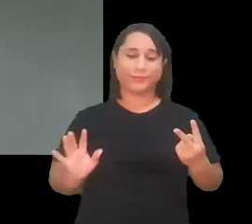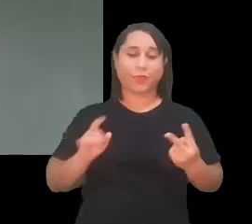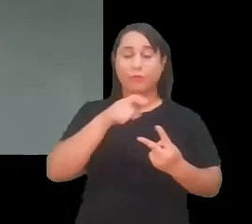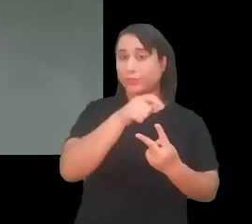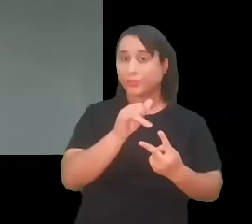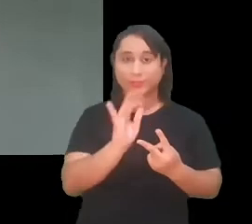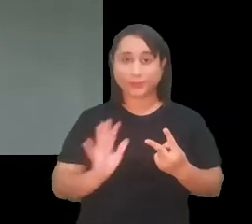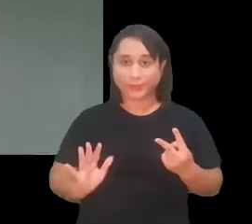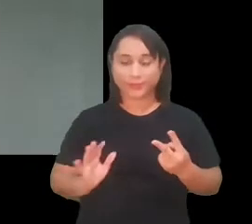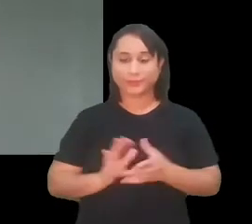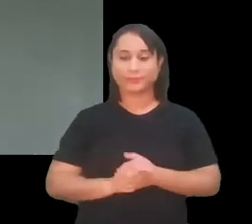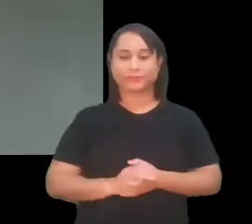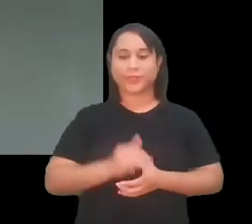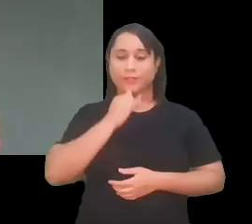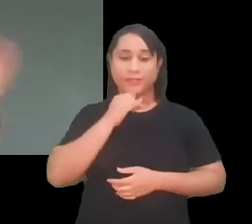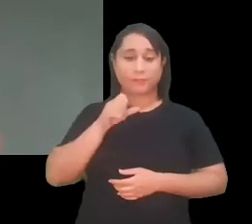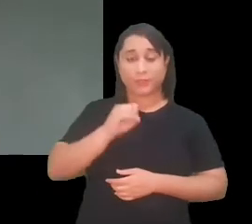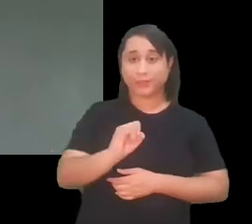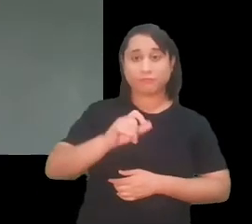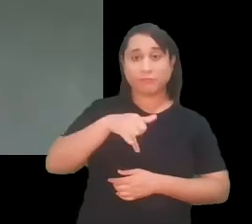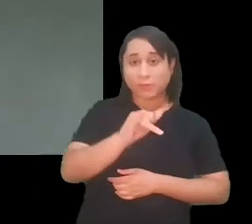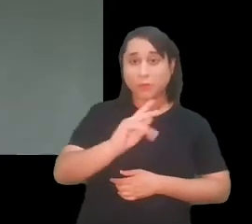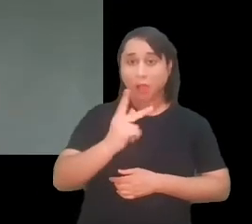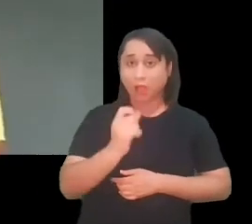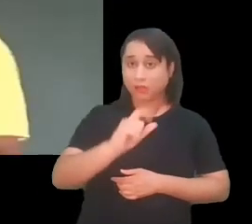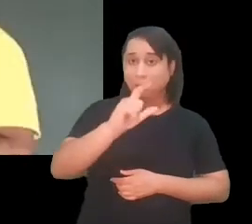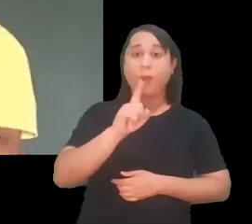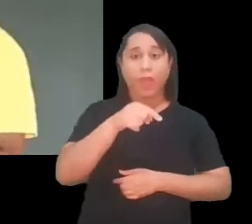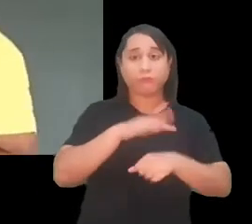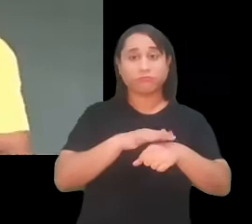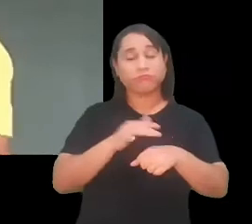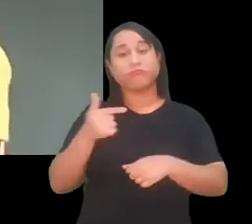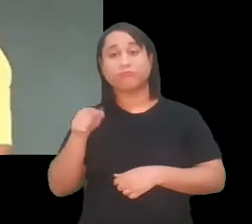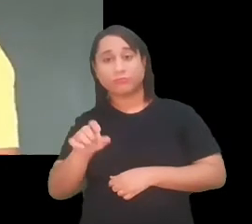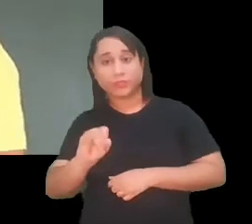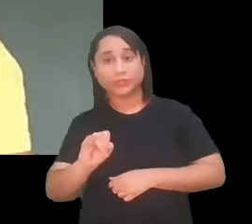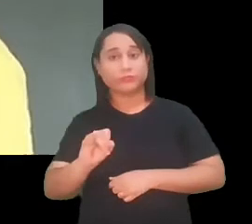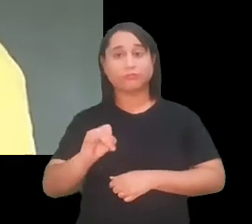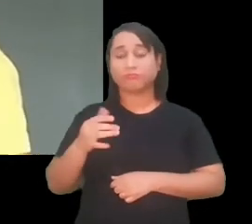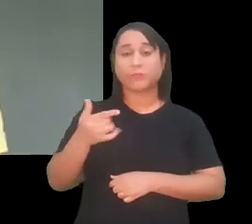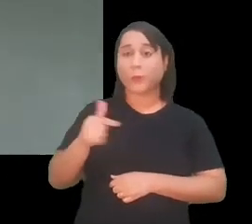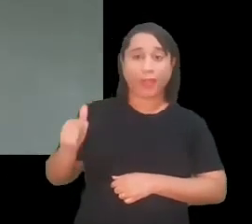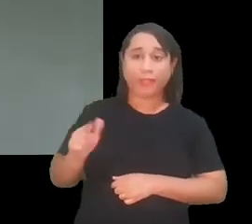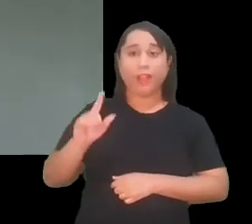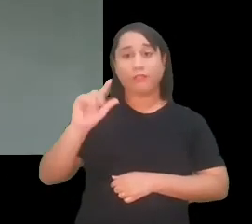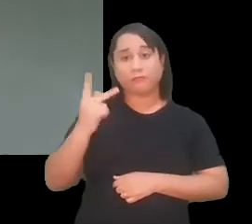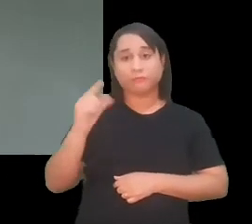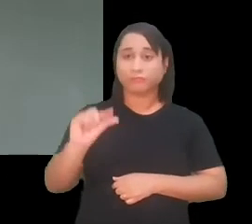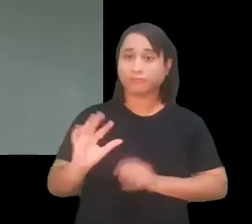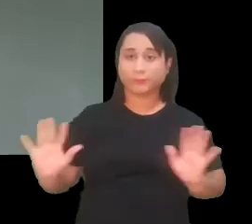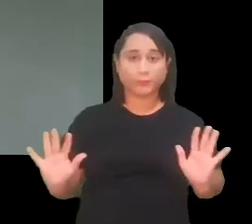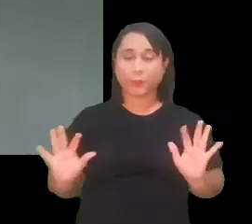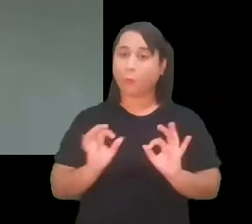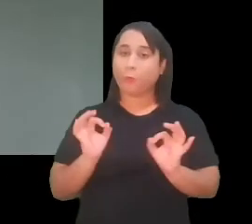Hzão tem hipertricose, se não tiver o Hzinho não tem hipertricose. Não precisa saber se é dominante ou recessivo nesse sentido. Então o que você tem que